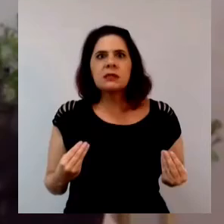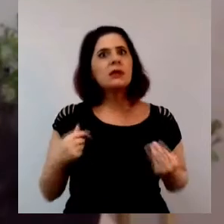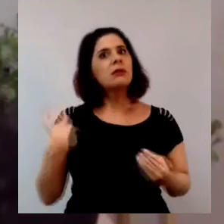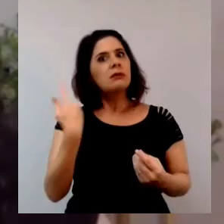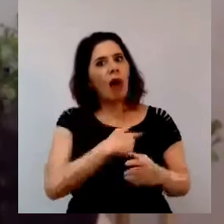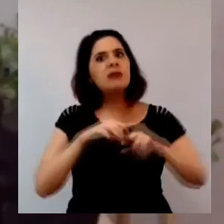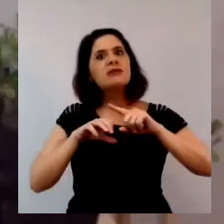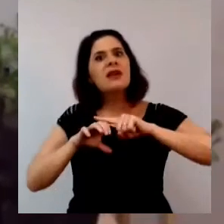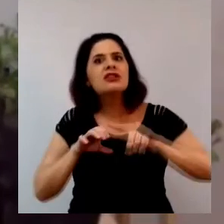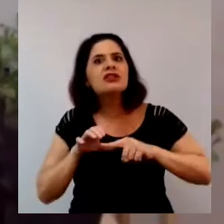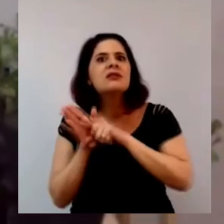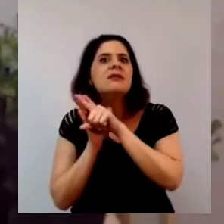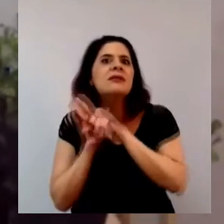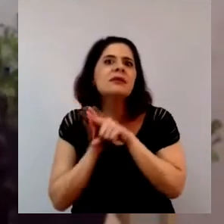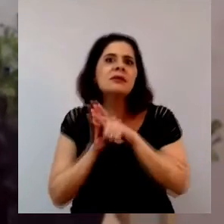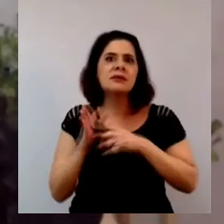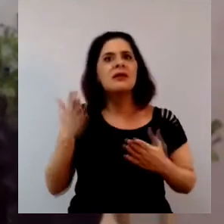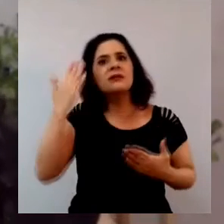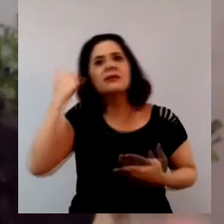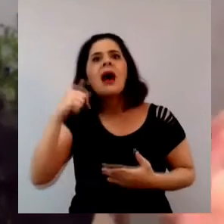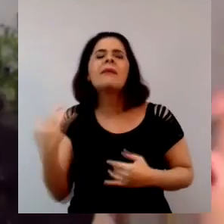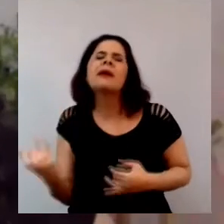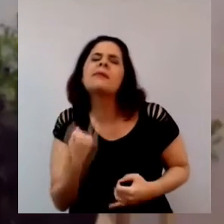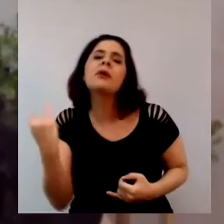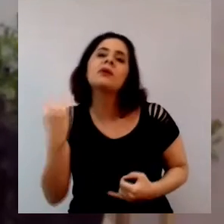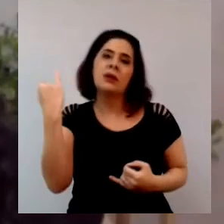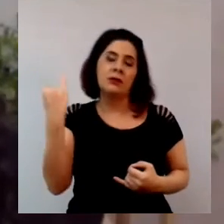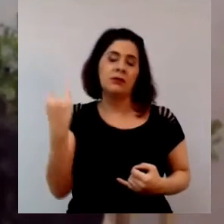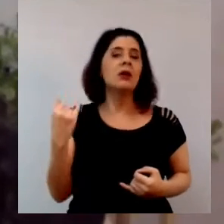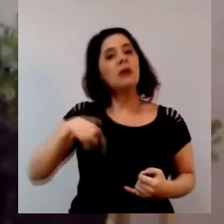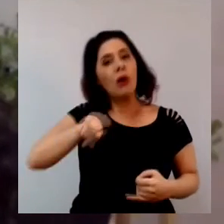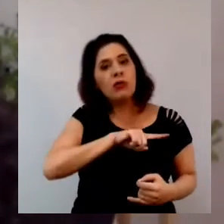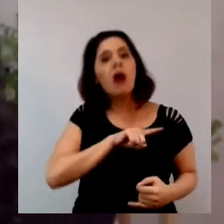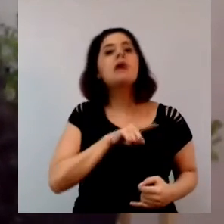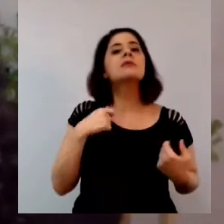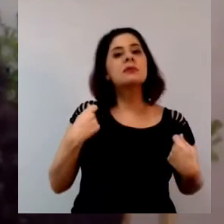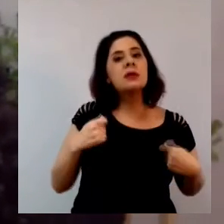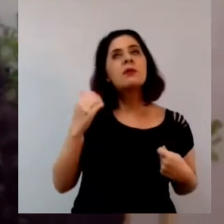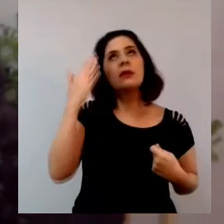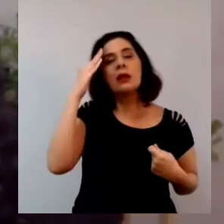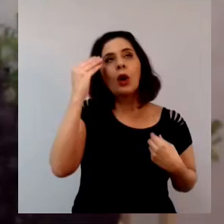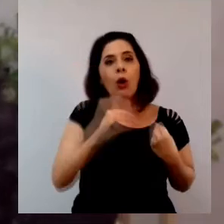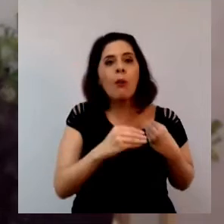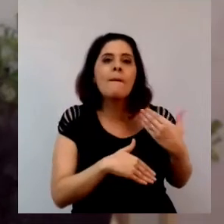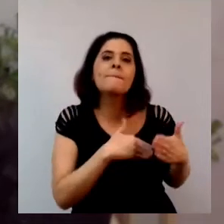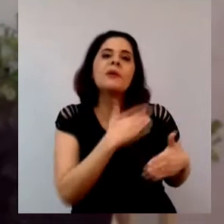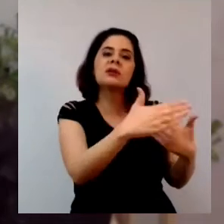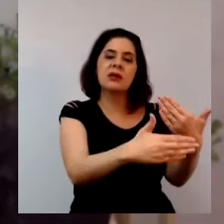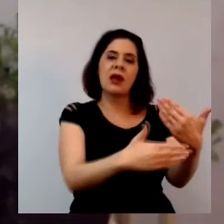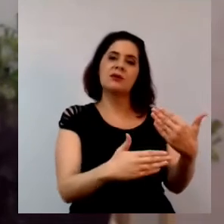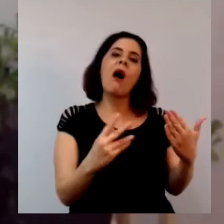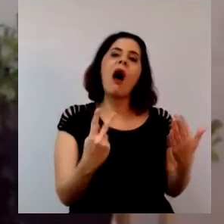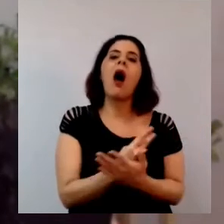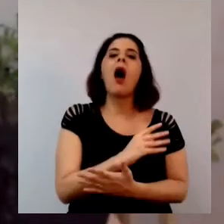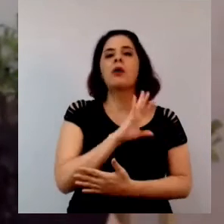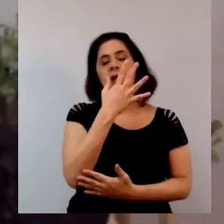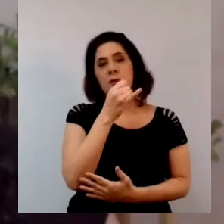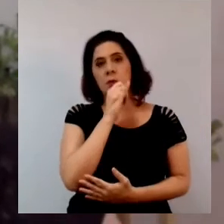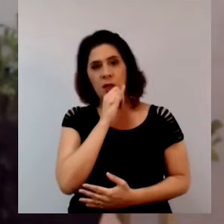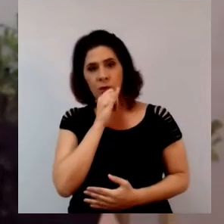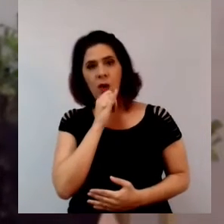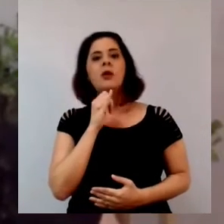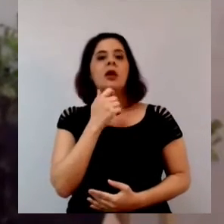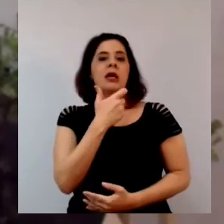compreenderem como o processo acontece, desde o desenvolvimento de uma vacina até a forma como ela atua dentro do sistema